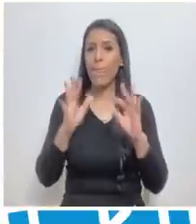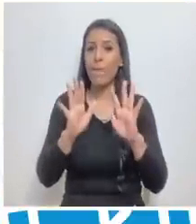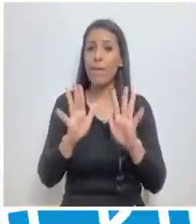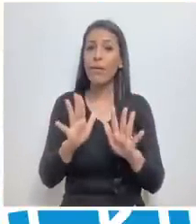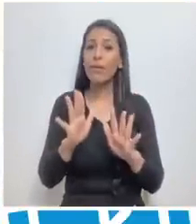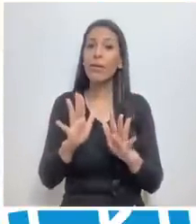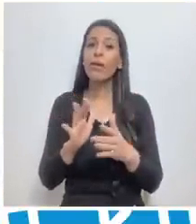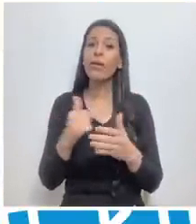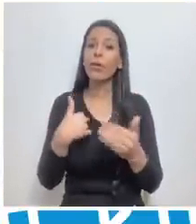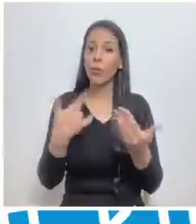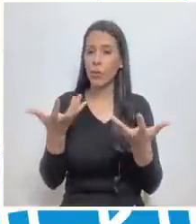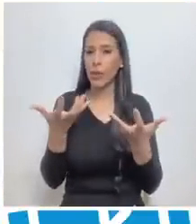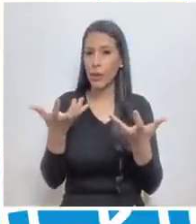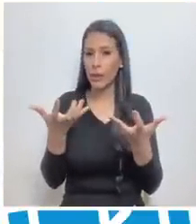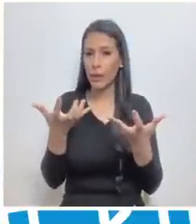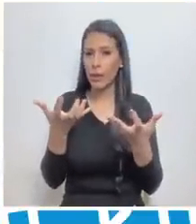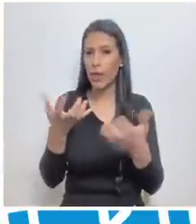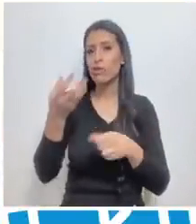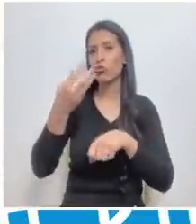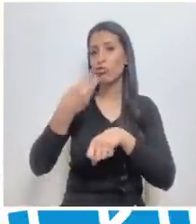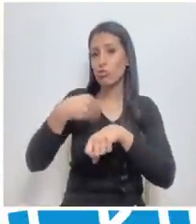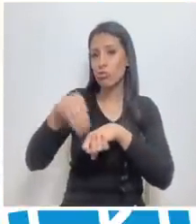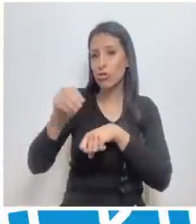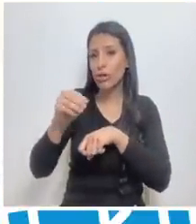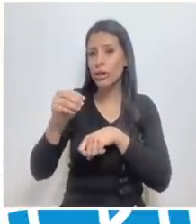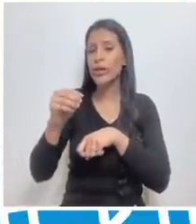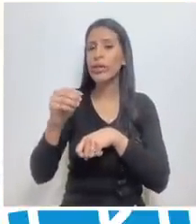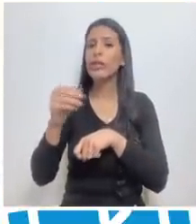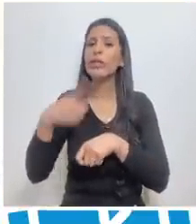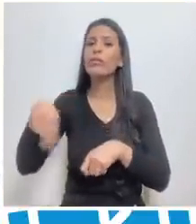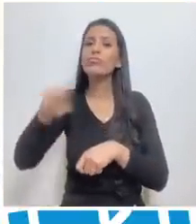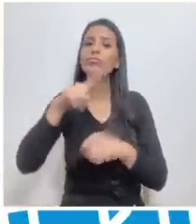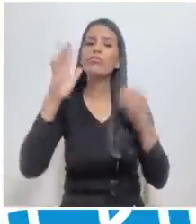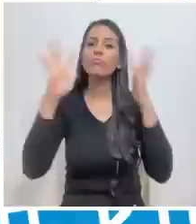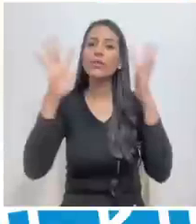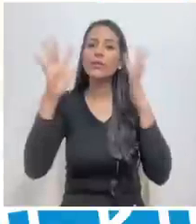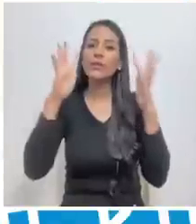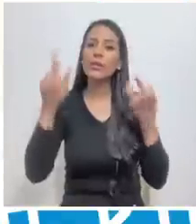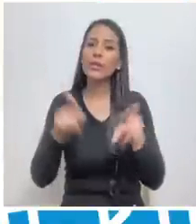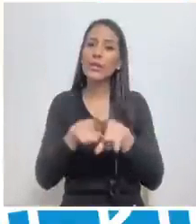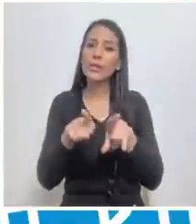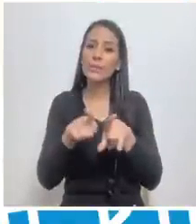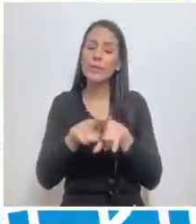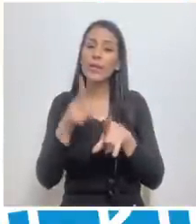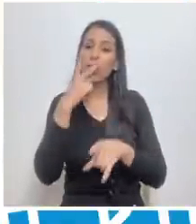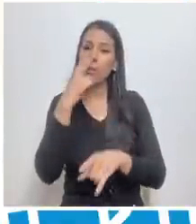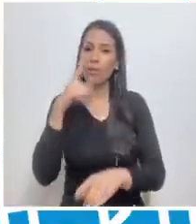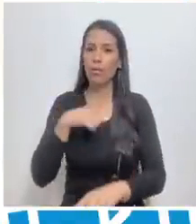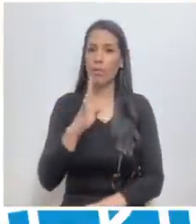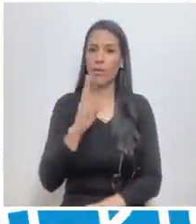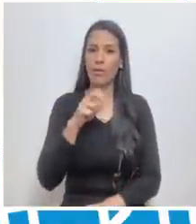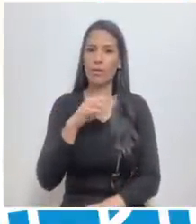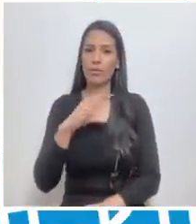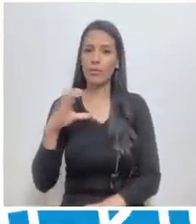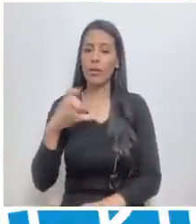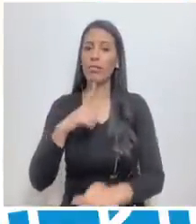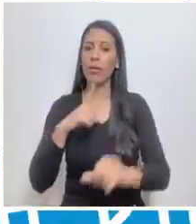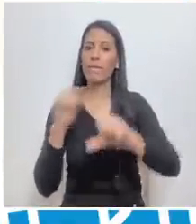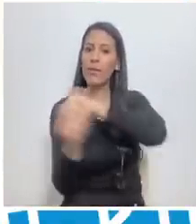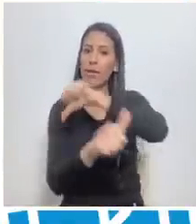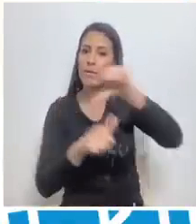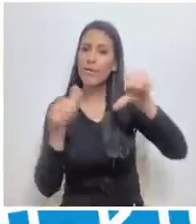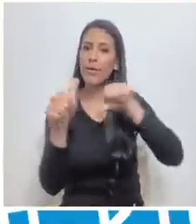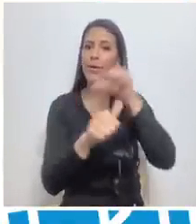queria sugerir que vocês pensassem, da mesma forma que temos a BNCC, a reforma do ensino médio, nós temos